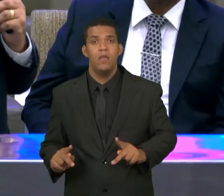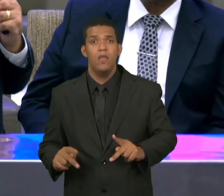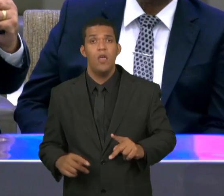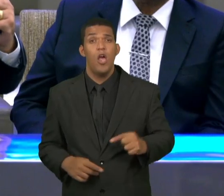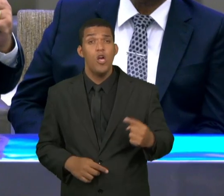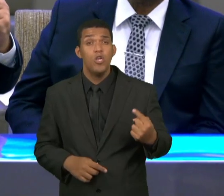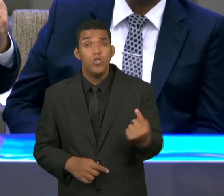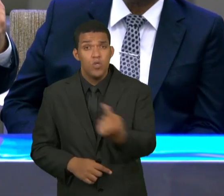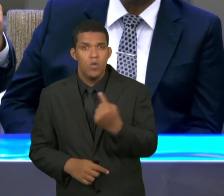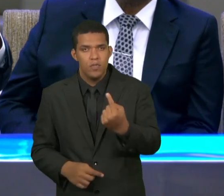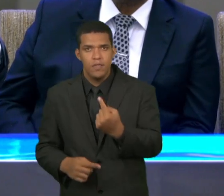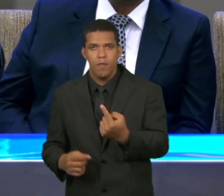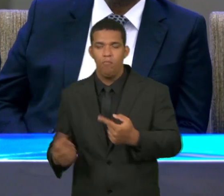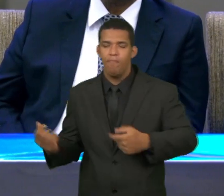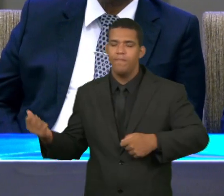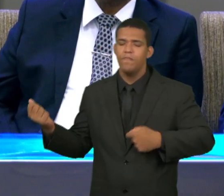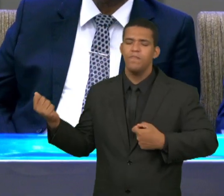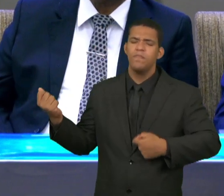guitarra